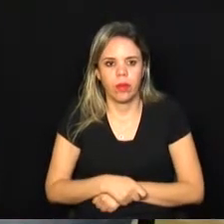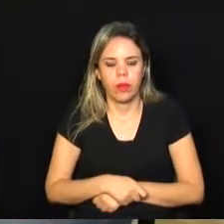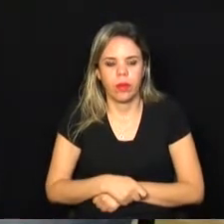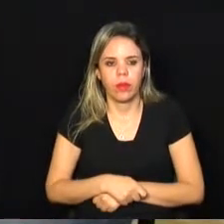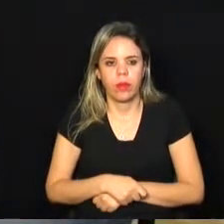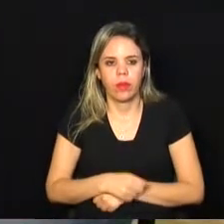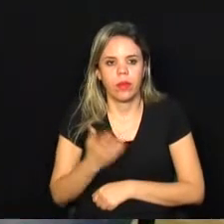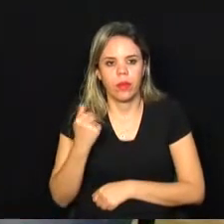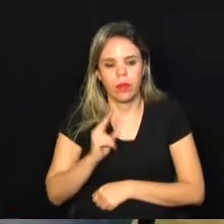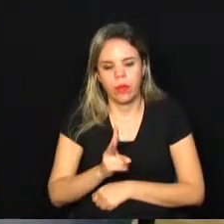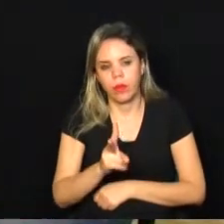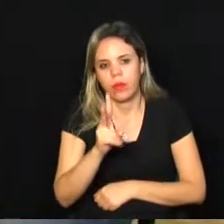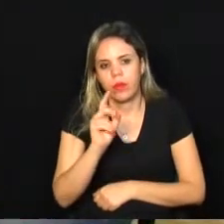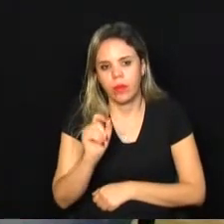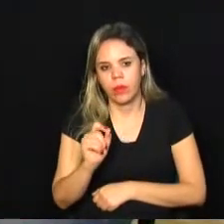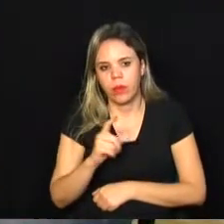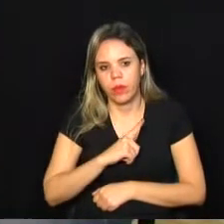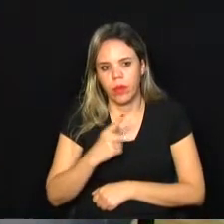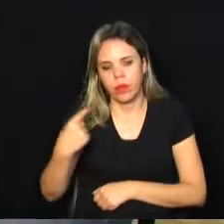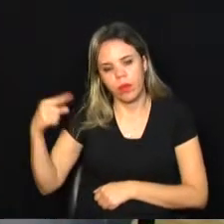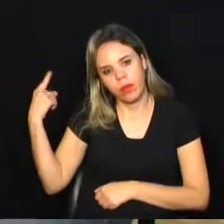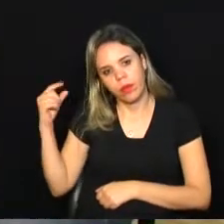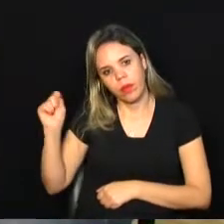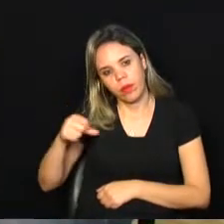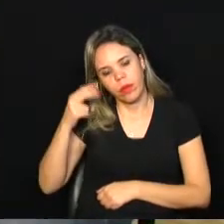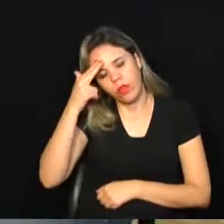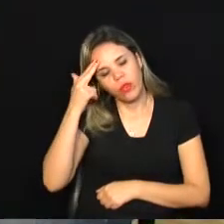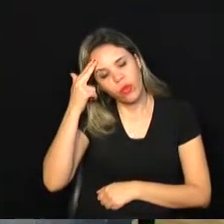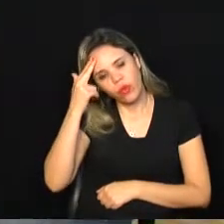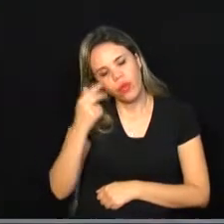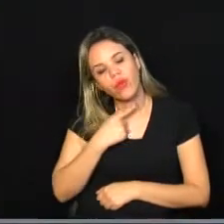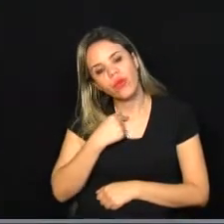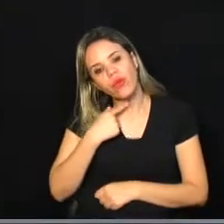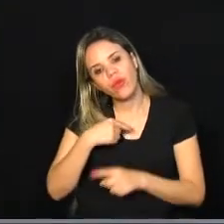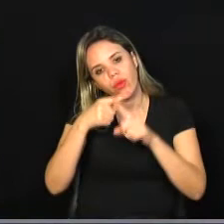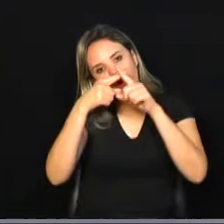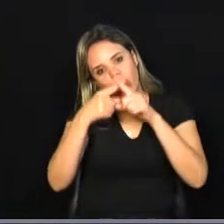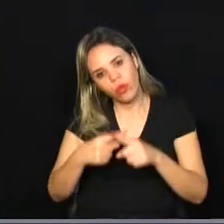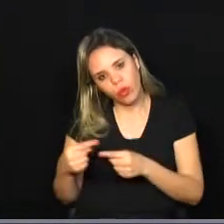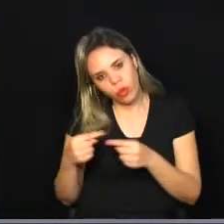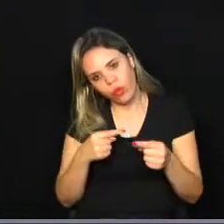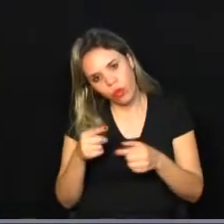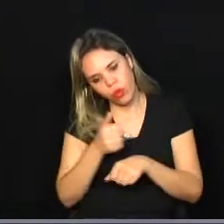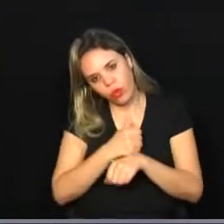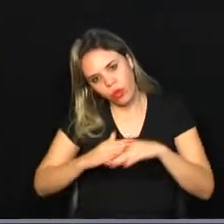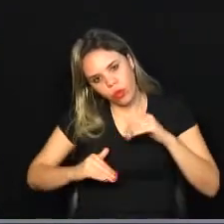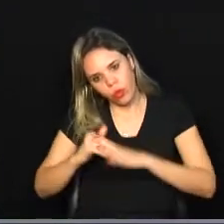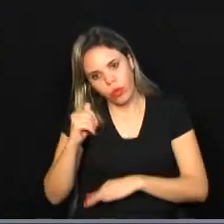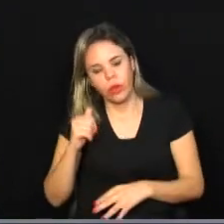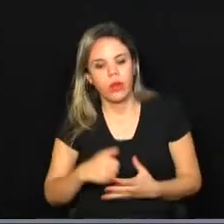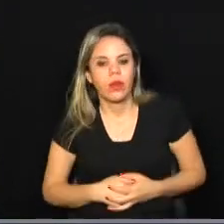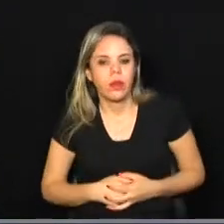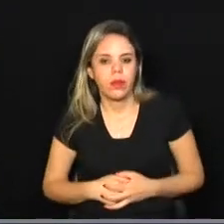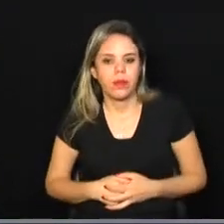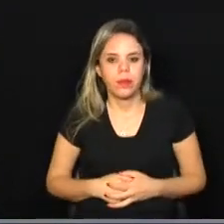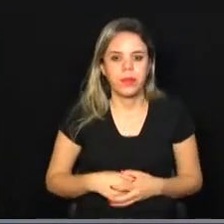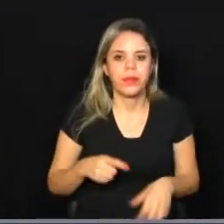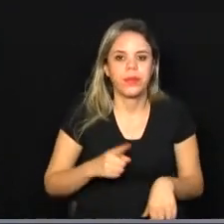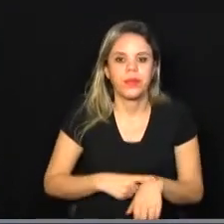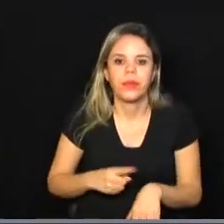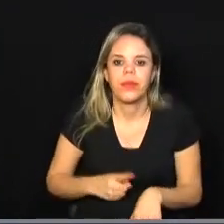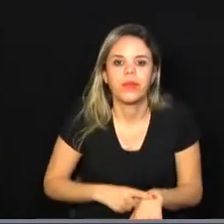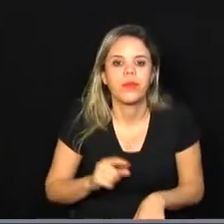eu sempre tinha assim o sonho de competir, de ser profissional. A partir do